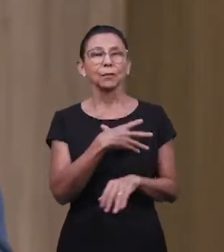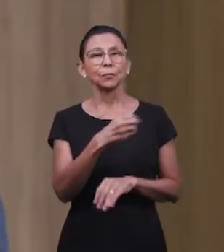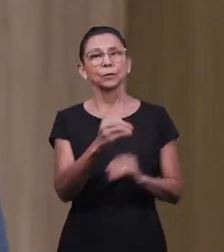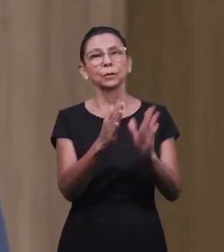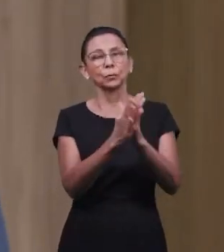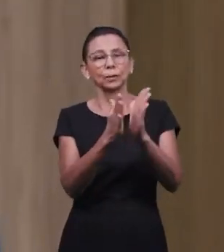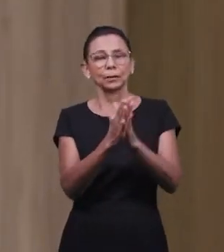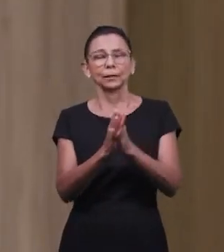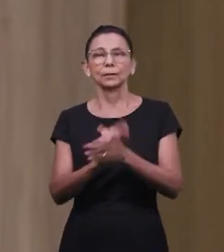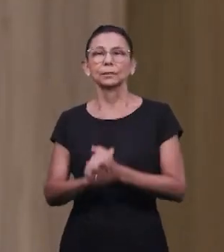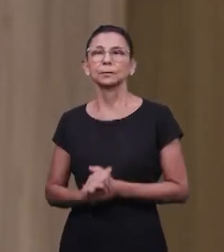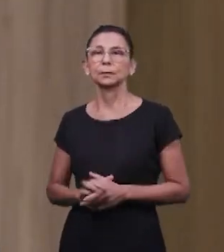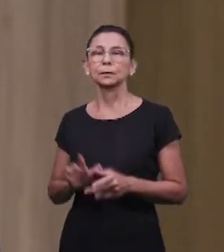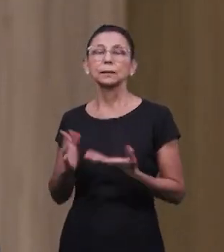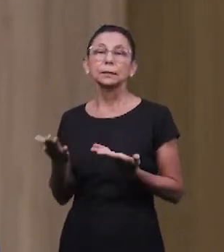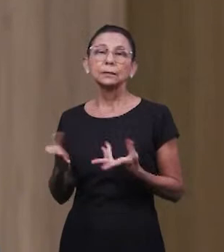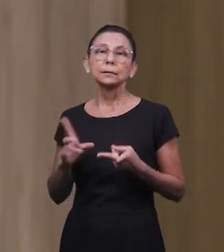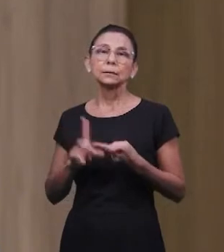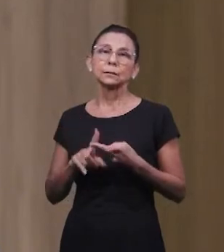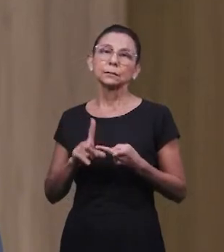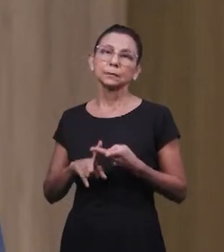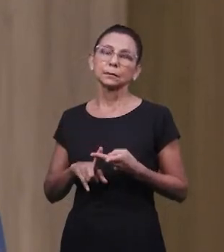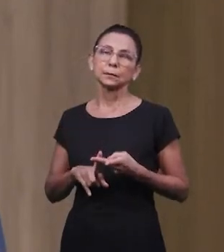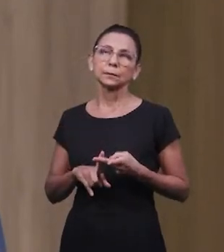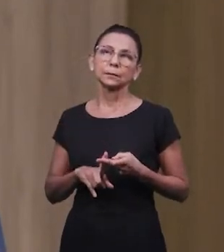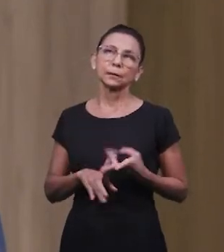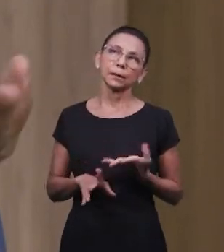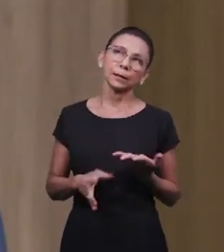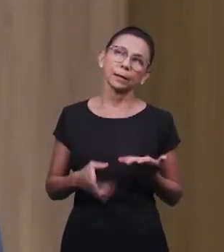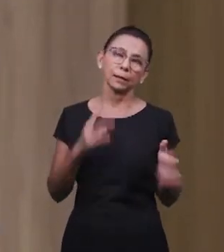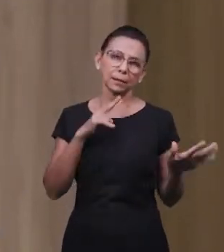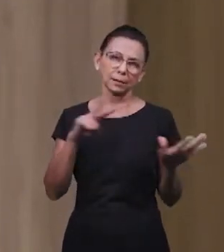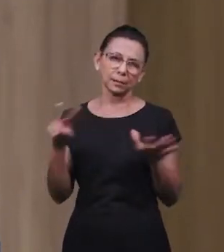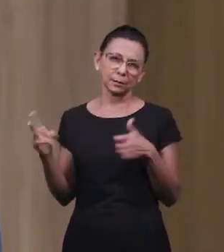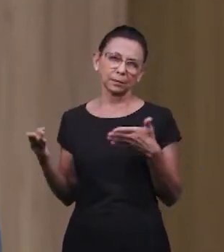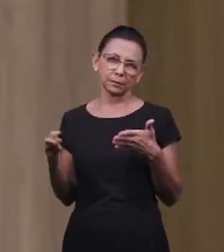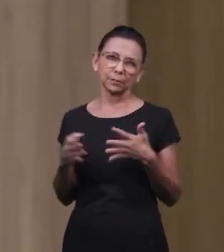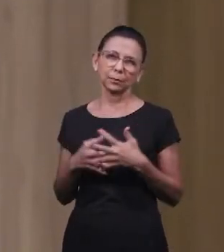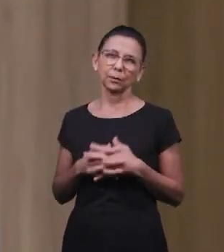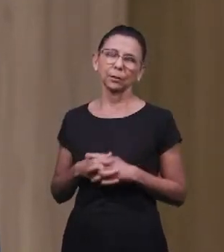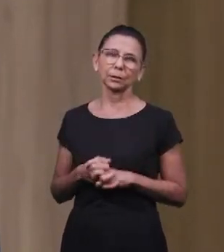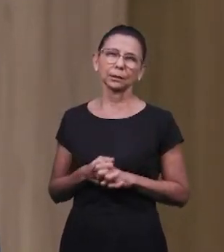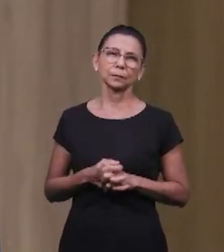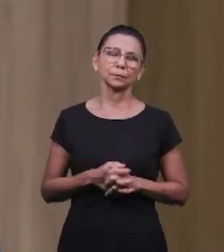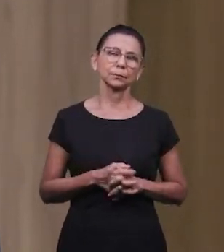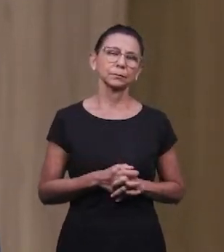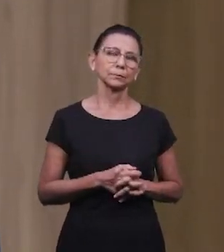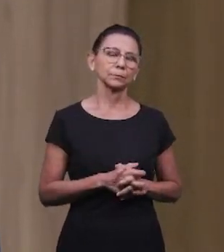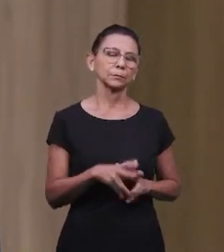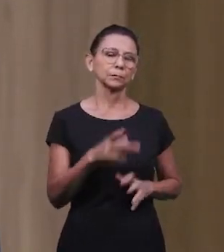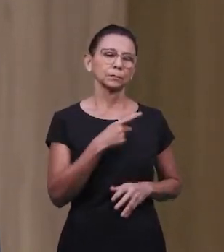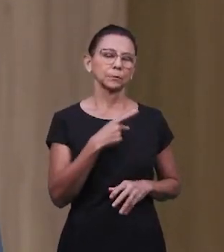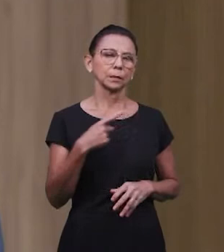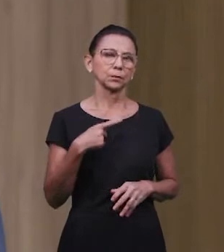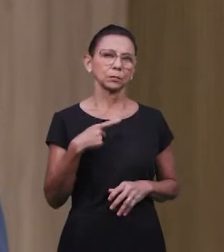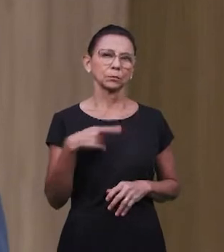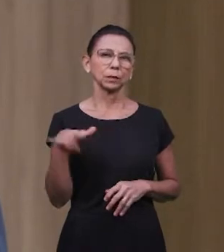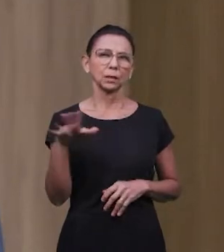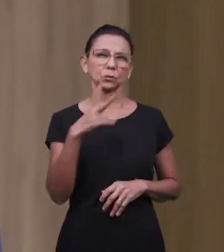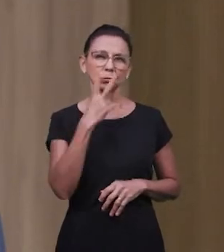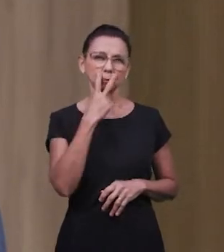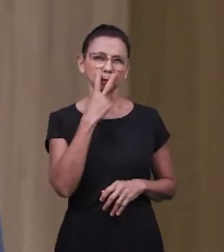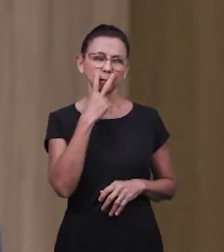Outra coisa, ensinar o filho. Essa semana mesmo eu estava na reunião da igreja, sou pastor do Jardim Camburi 3, lá estava na igreja, na escola bíblica, depois